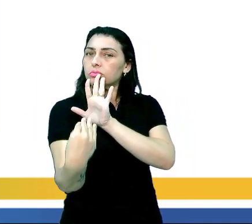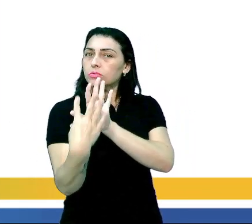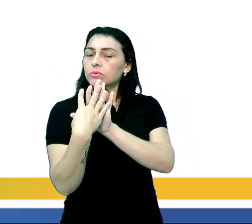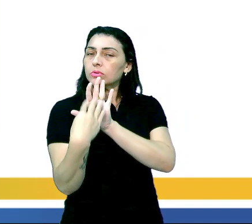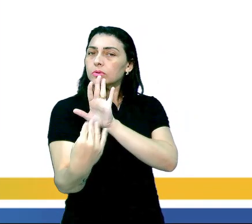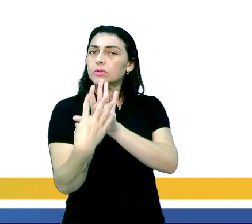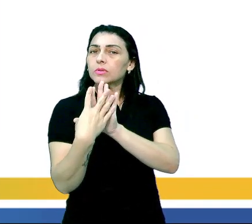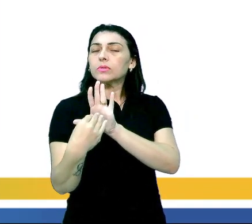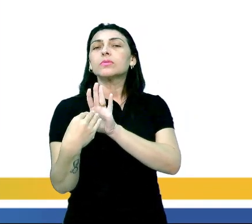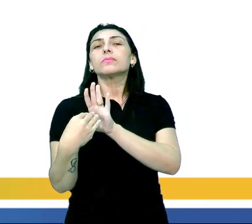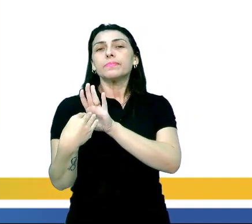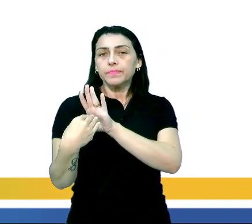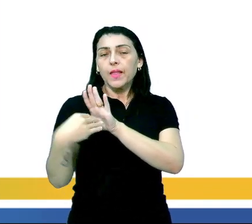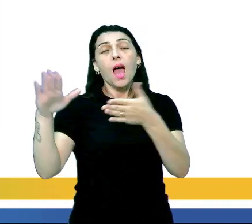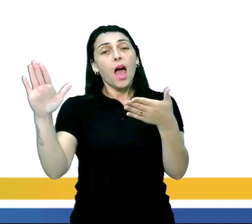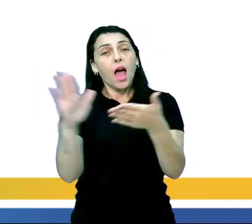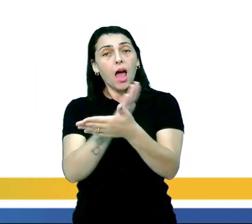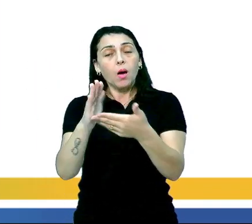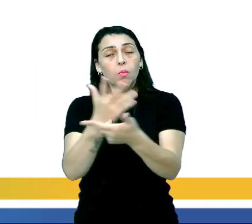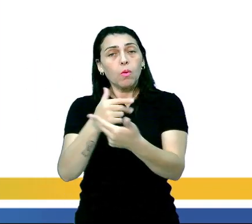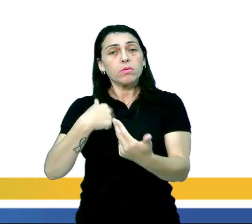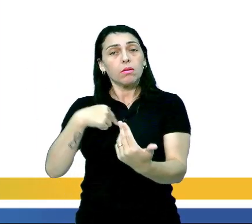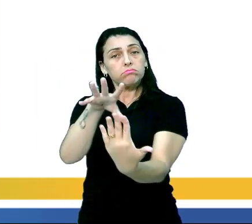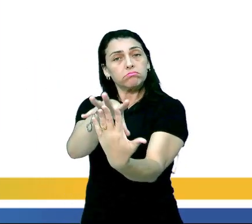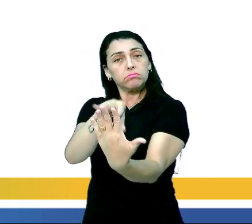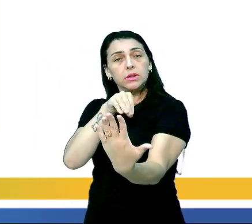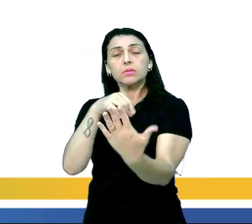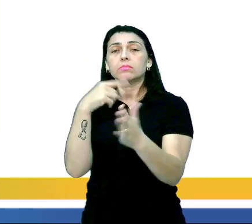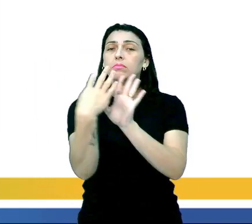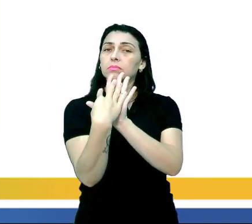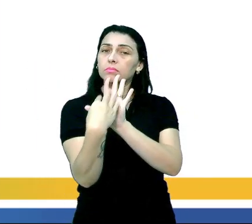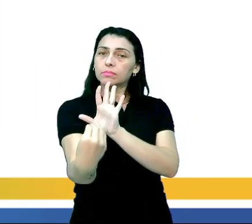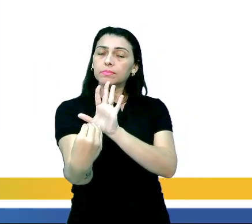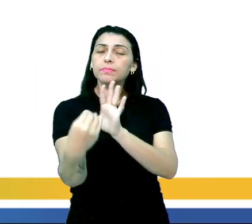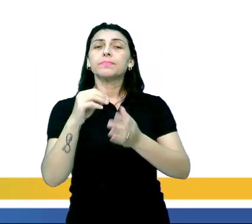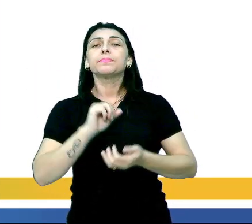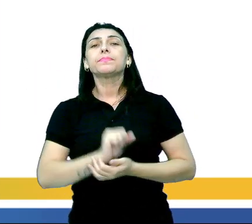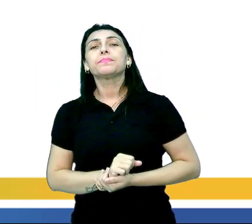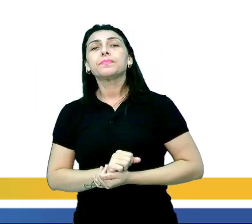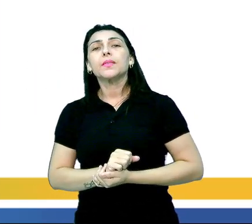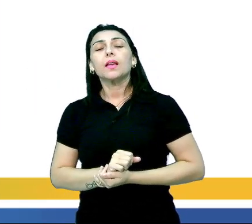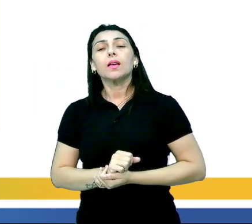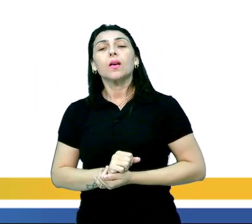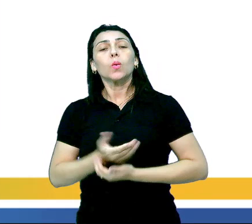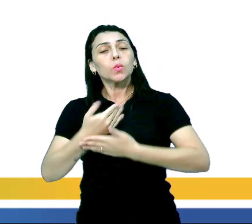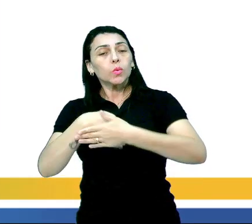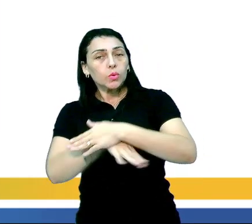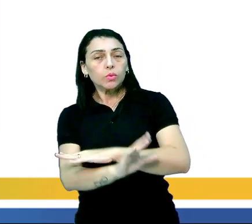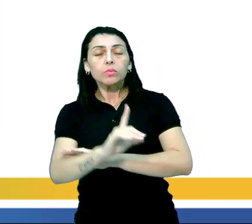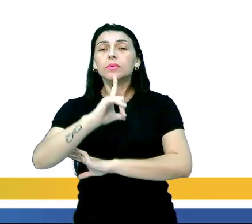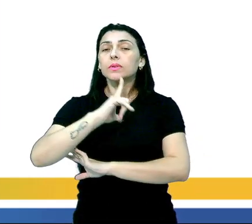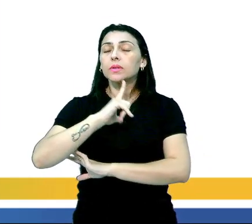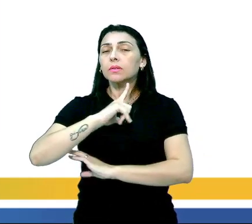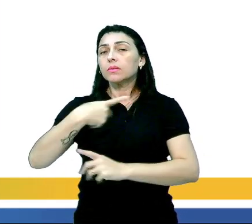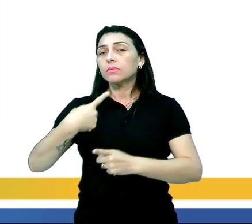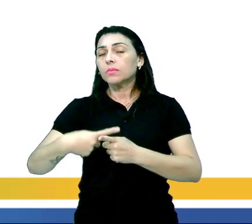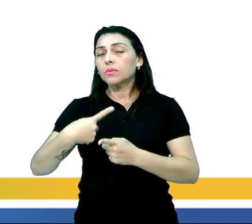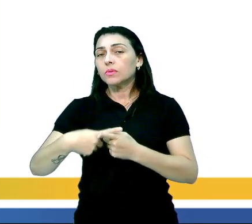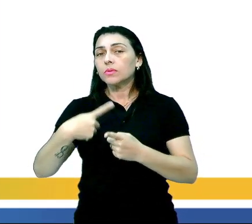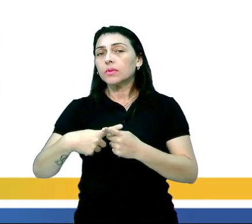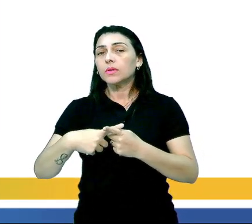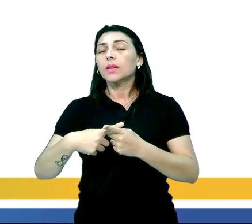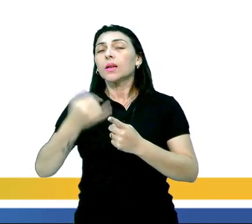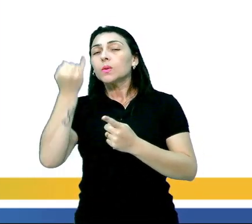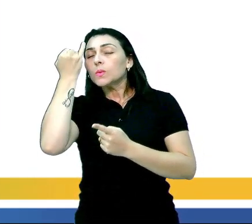inovação se faz com base na imitação. Os hábitos existem porque